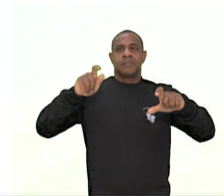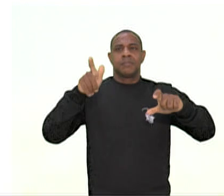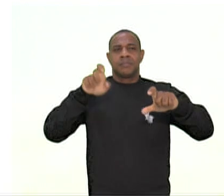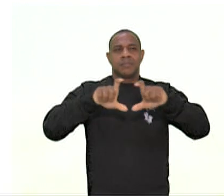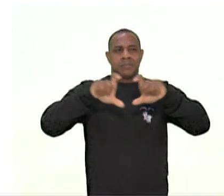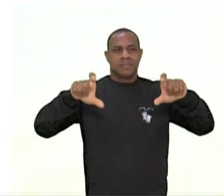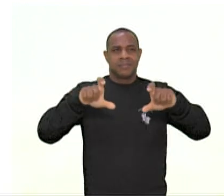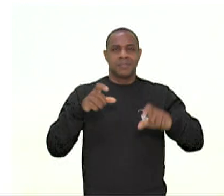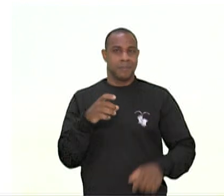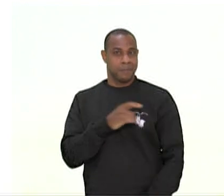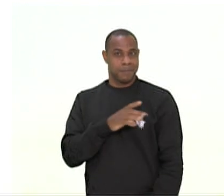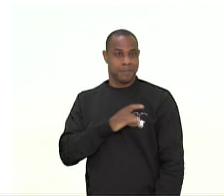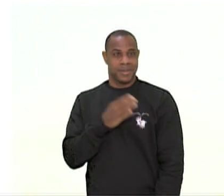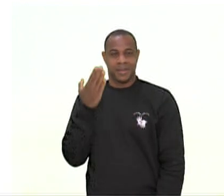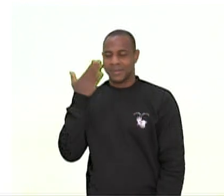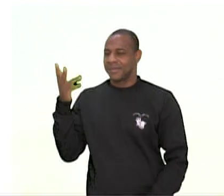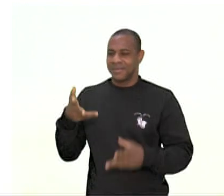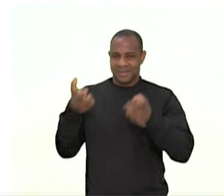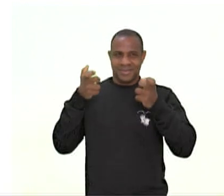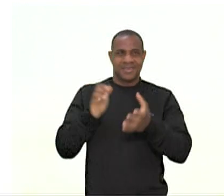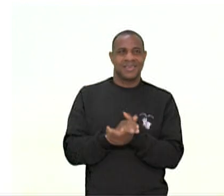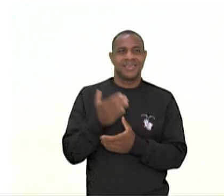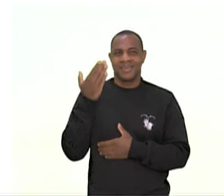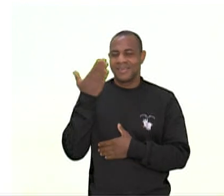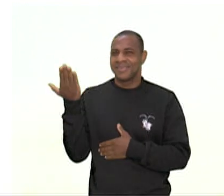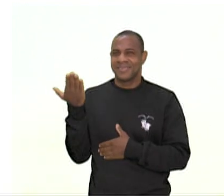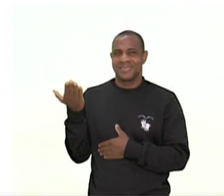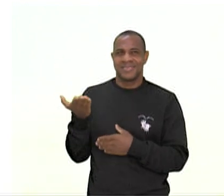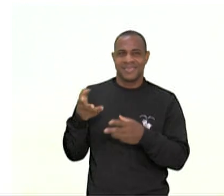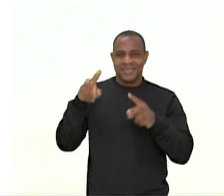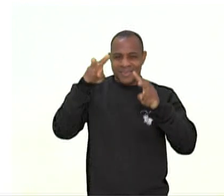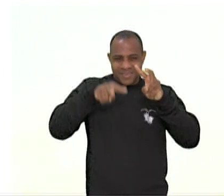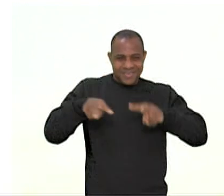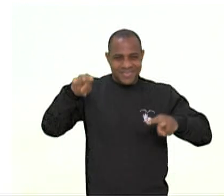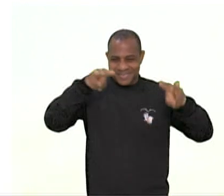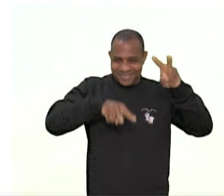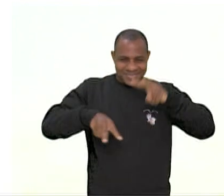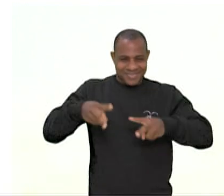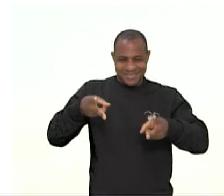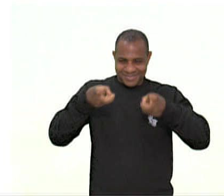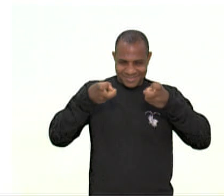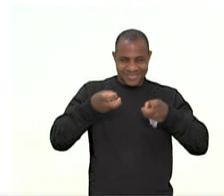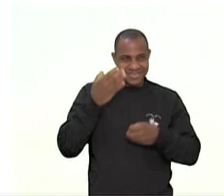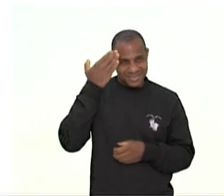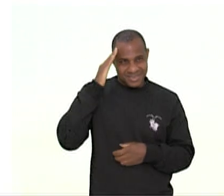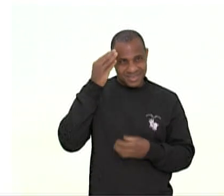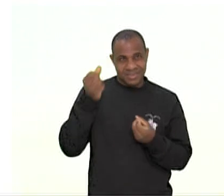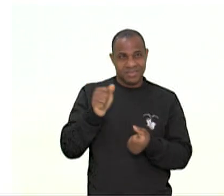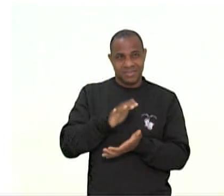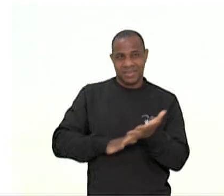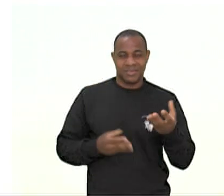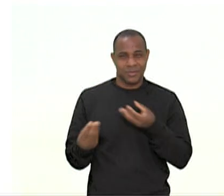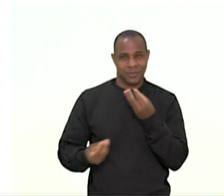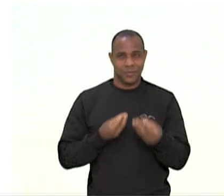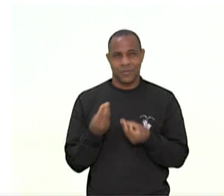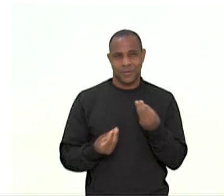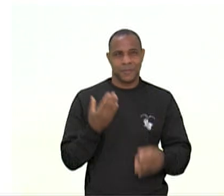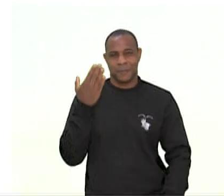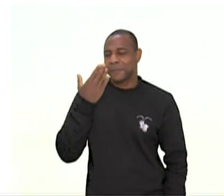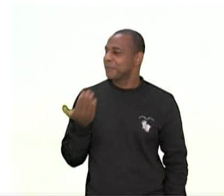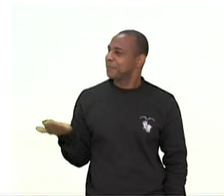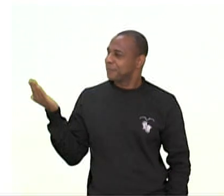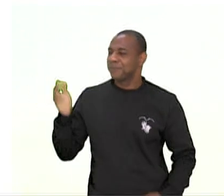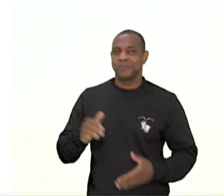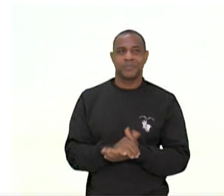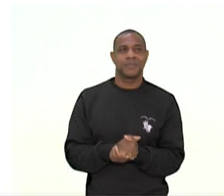chama medo. Então, percebam, gente, todos os elementos, né? Fazendo uma leitura de imagem para você entender o exercício e chegar com tudo na